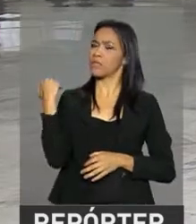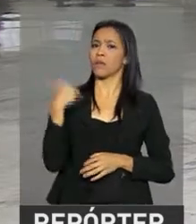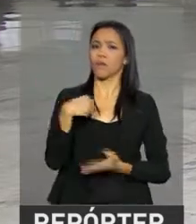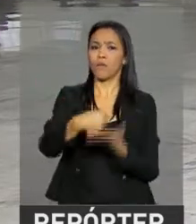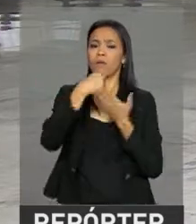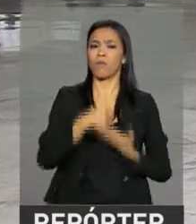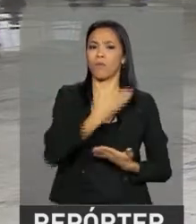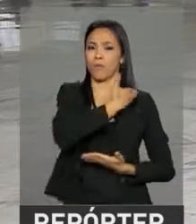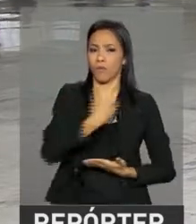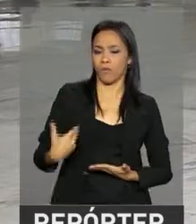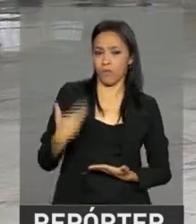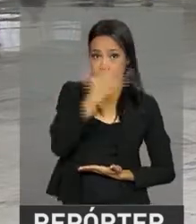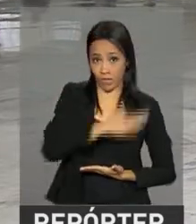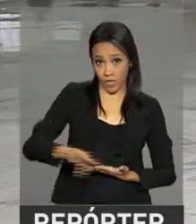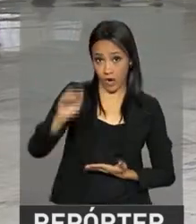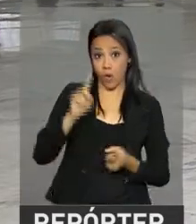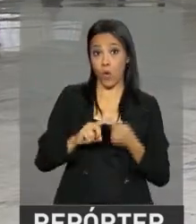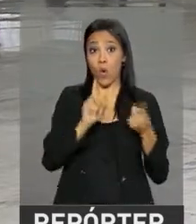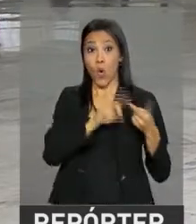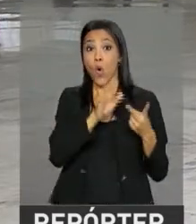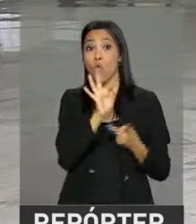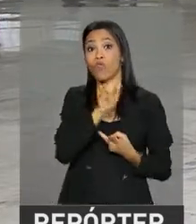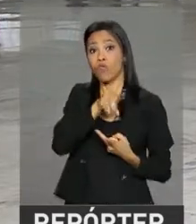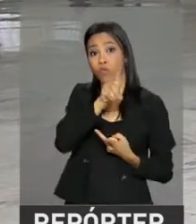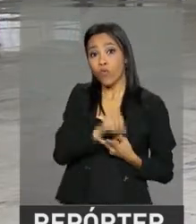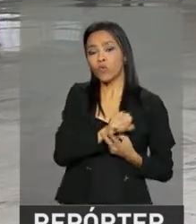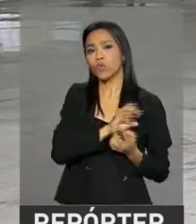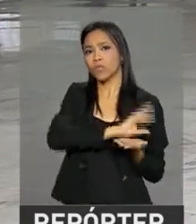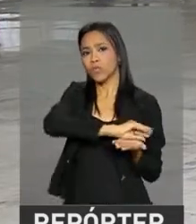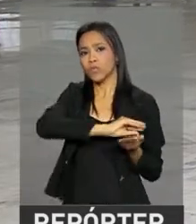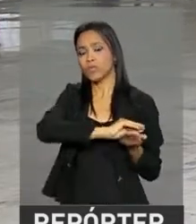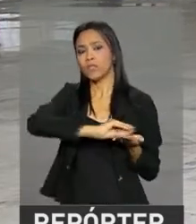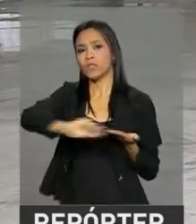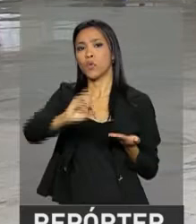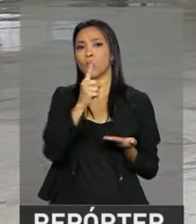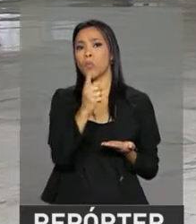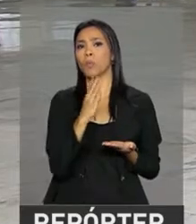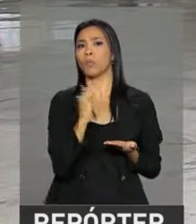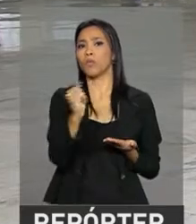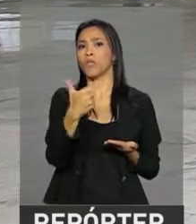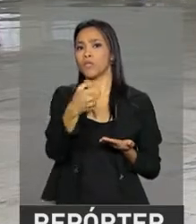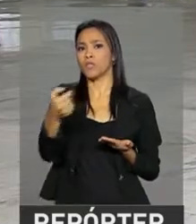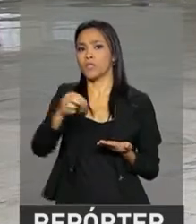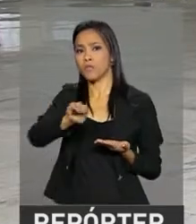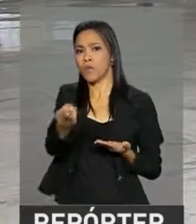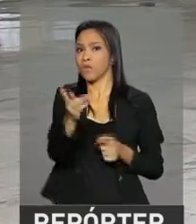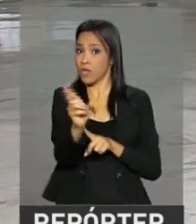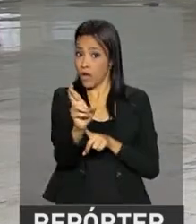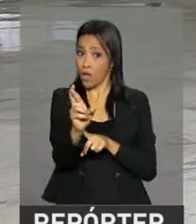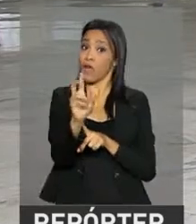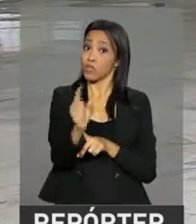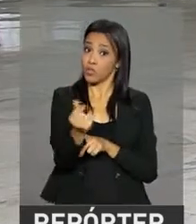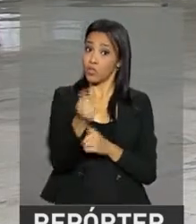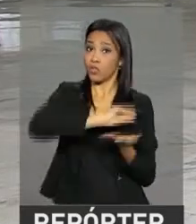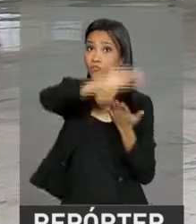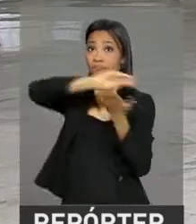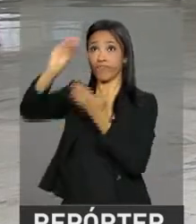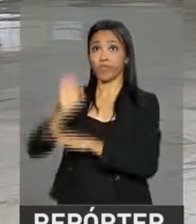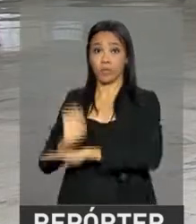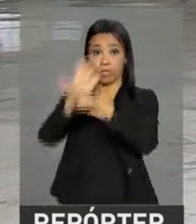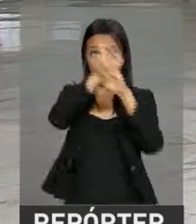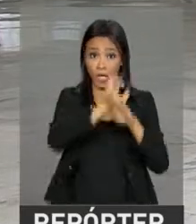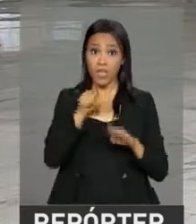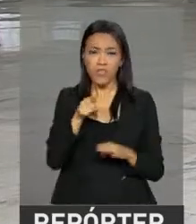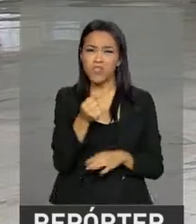que o Fundo Penitenciário Nacional transferiu 1 bilhão e 200 milhões de reais para os fundos estaduais. Esse dinheiro vai